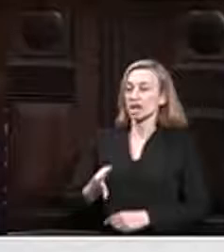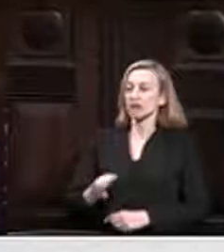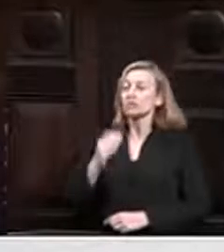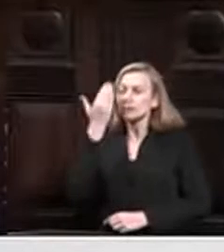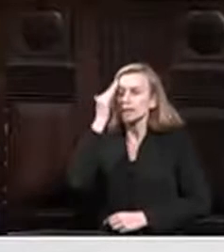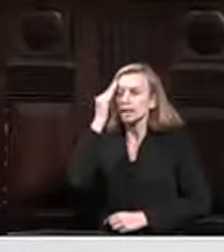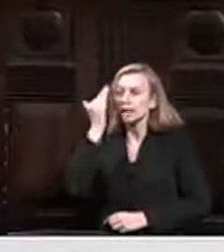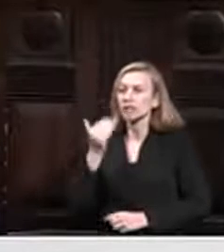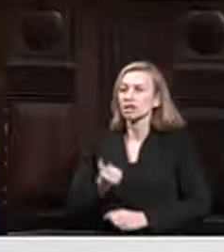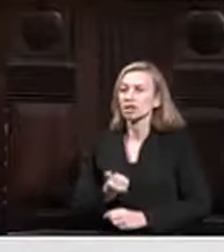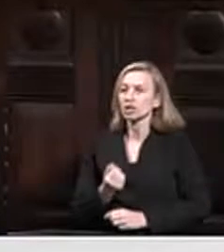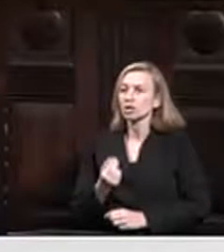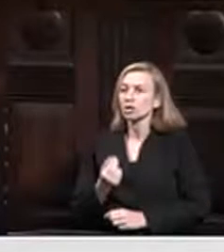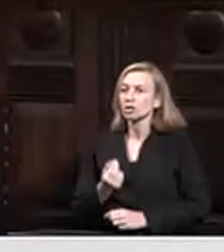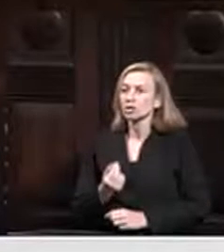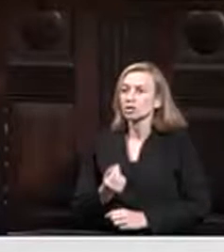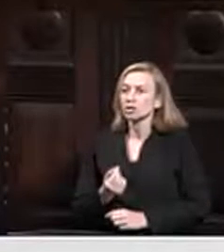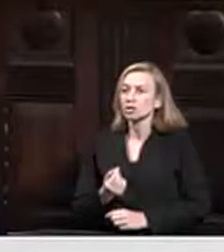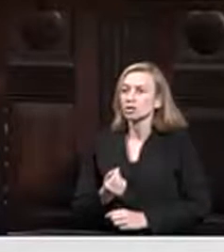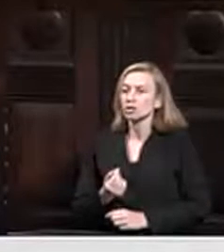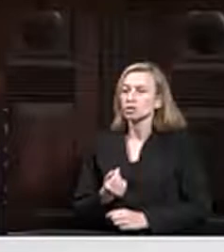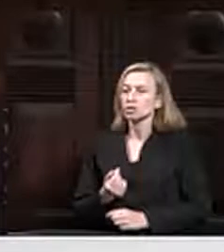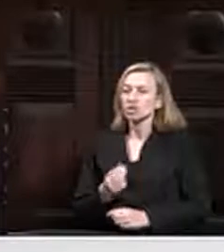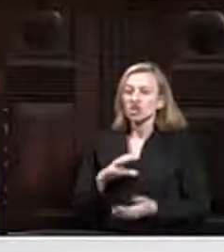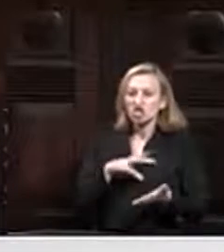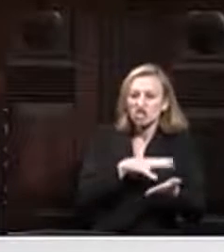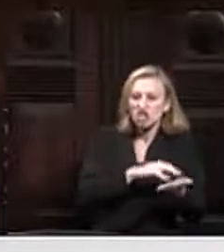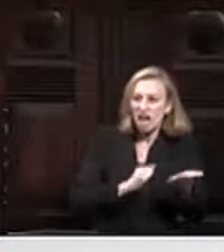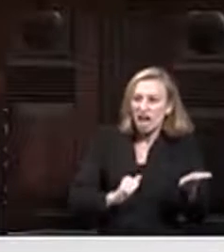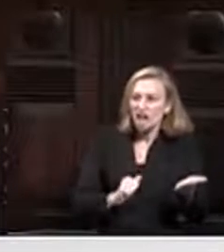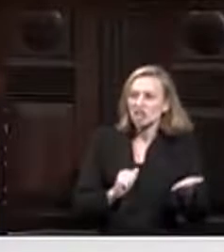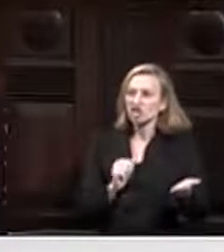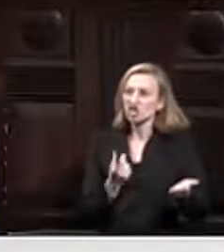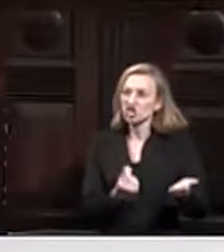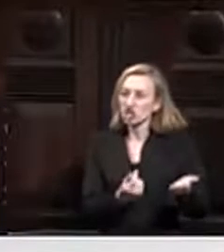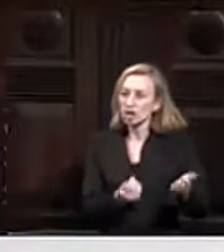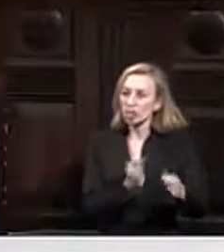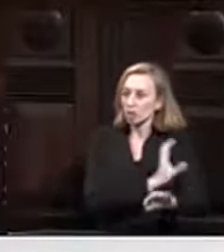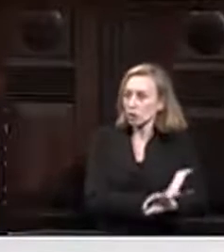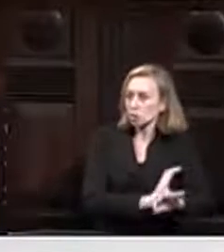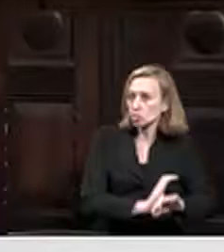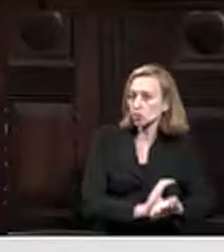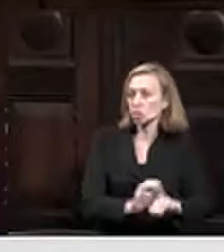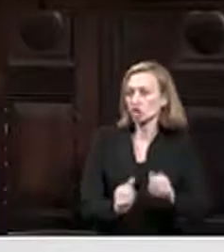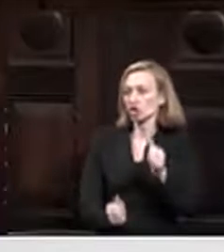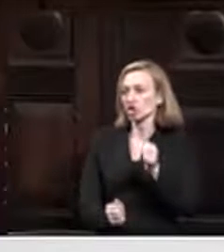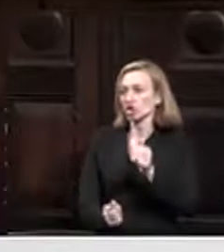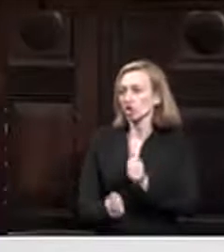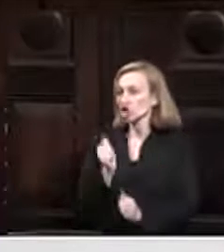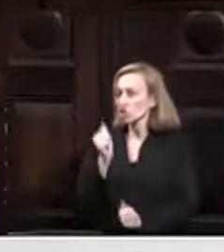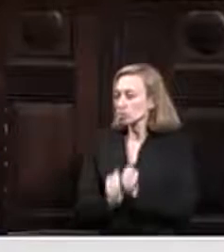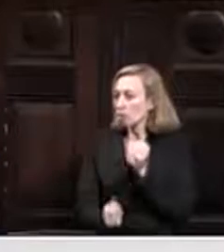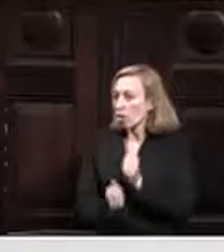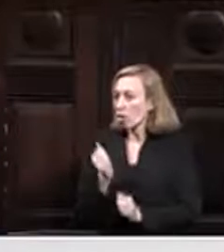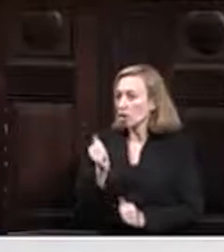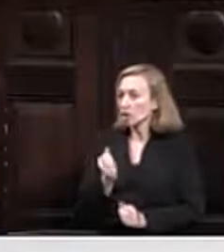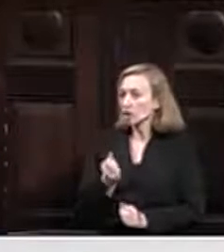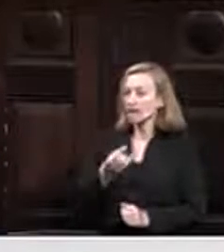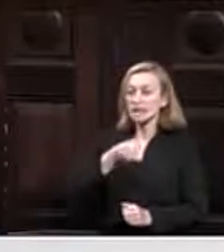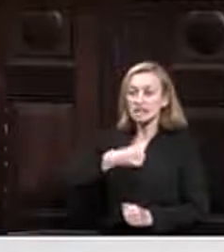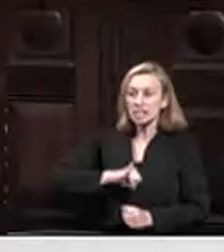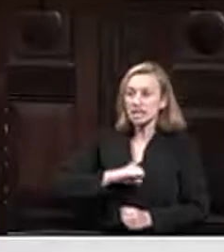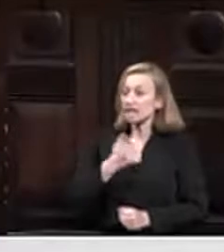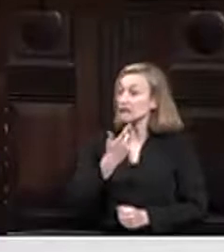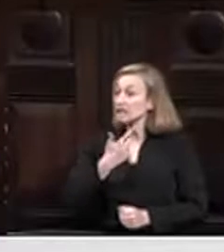entendendo que não adianta retirar o dinheiro da cultura, tirar o dinheiro do esporte para alimentar um gabinete de intervenção